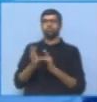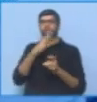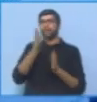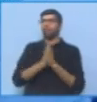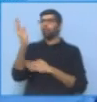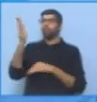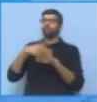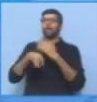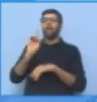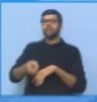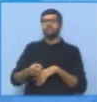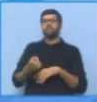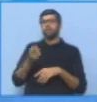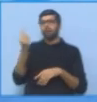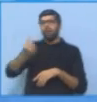que Deus deve fazer.